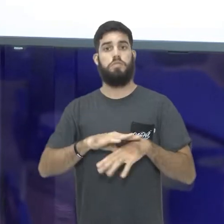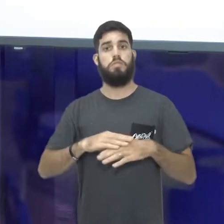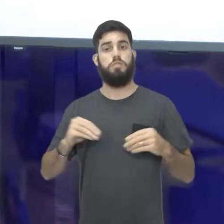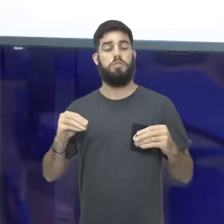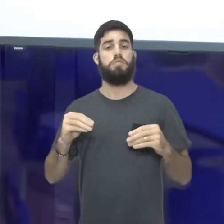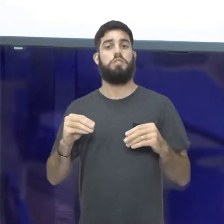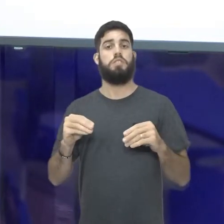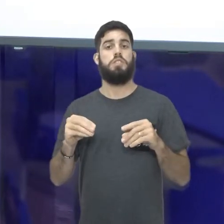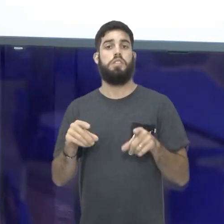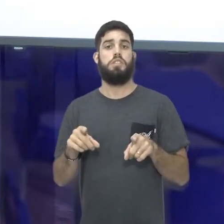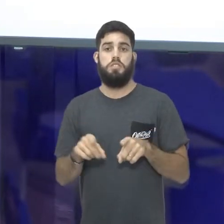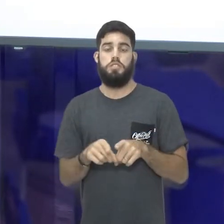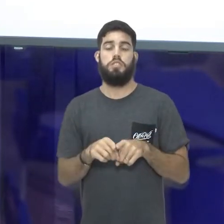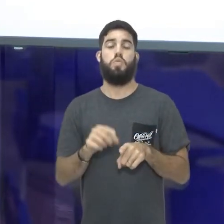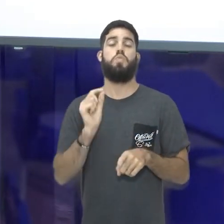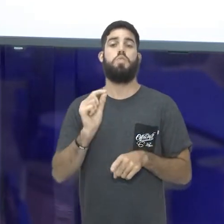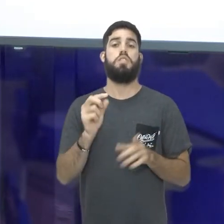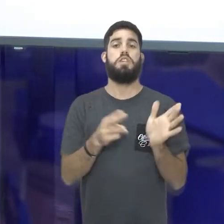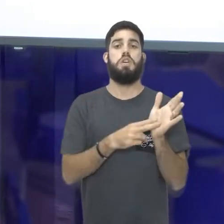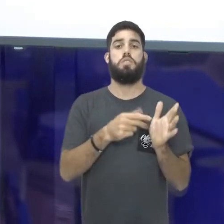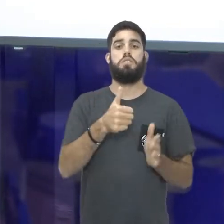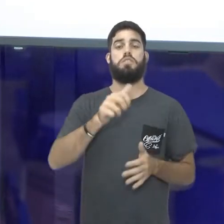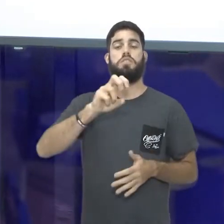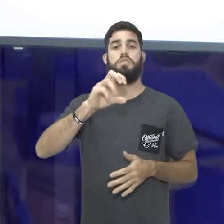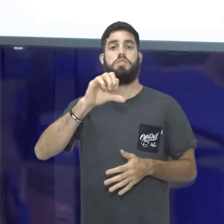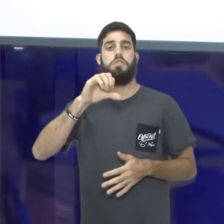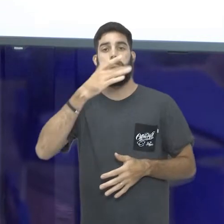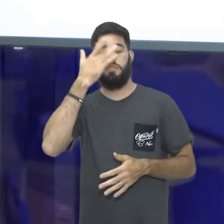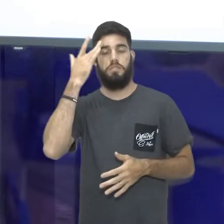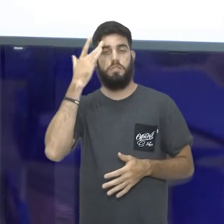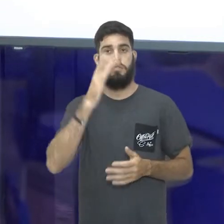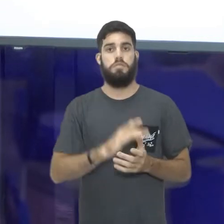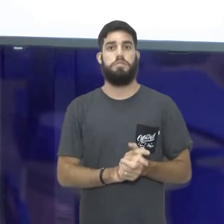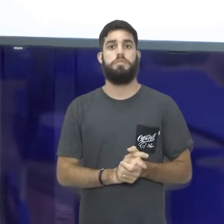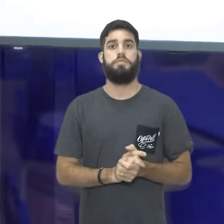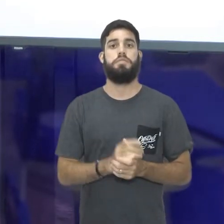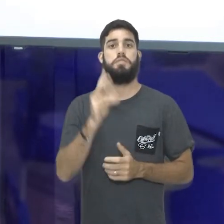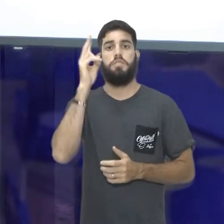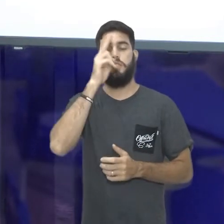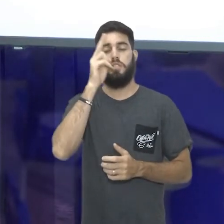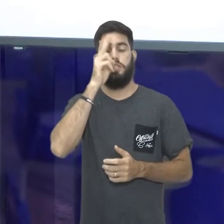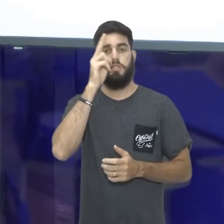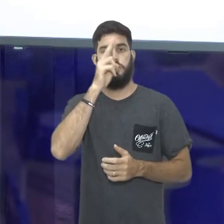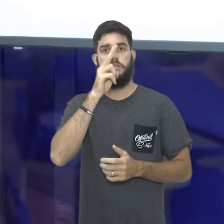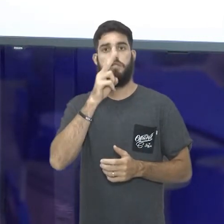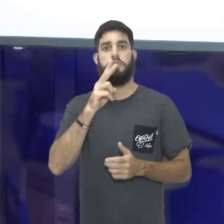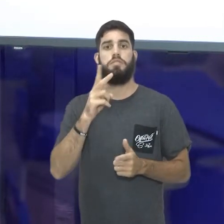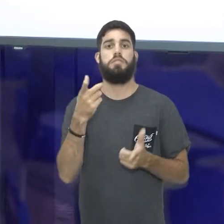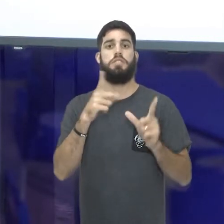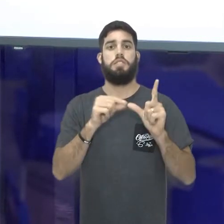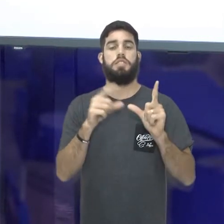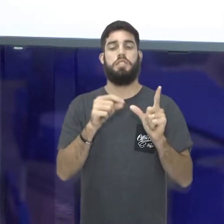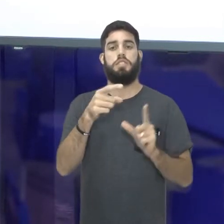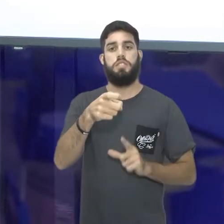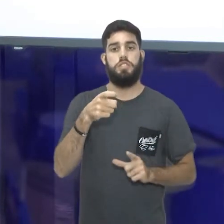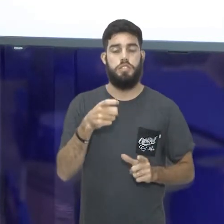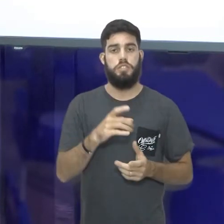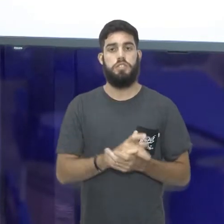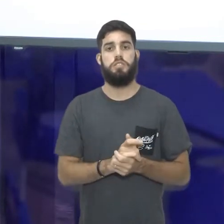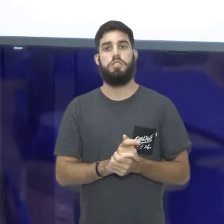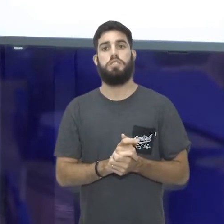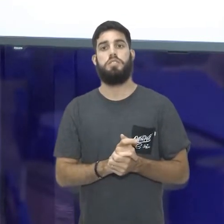nesta mesma data era igual a 159 pessoas. Lembrando que a letra X ela vai indicar o número de